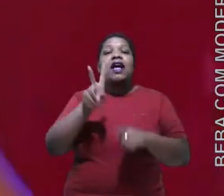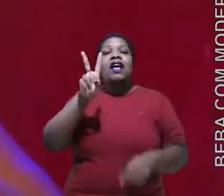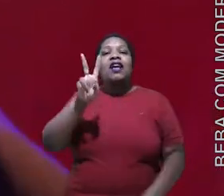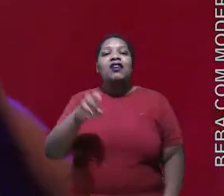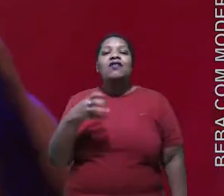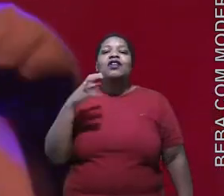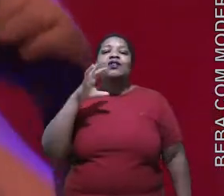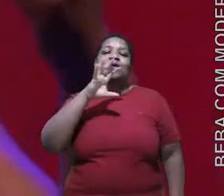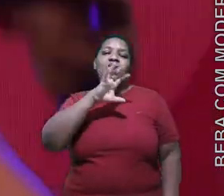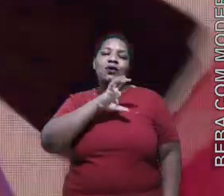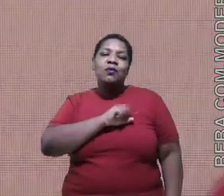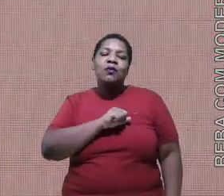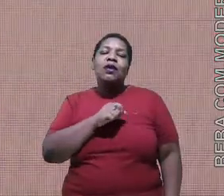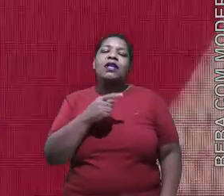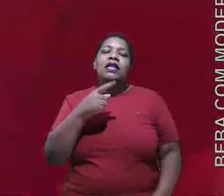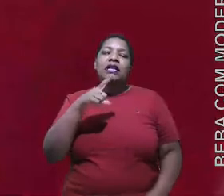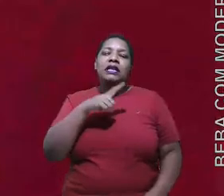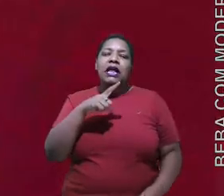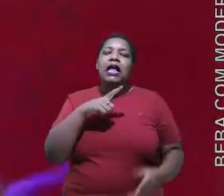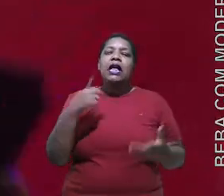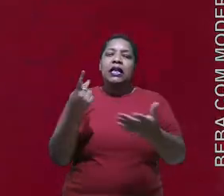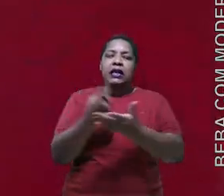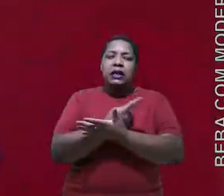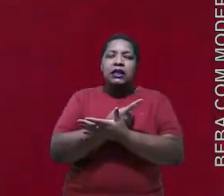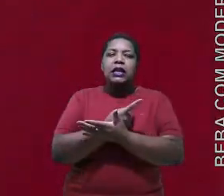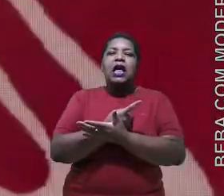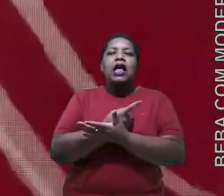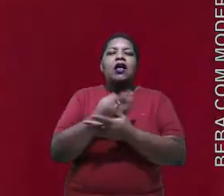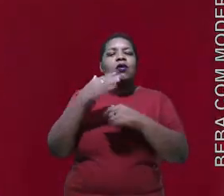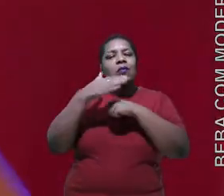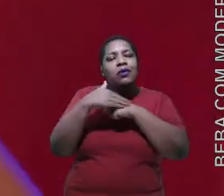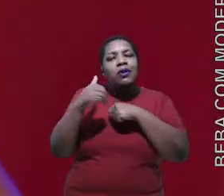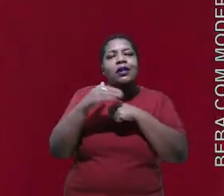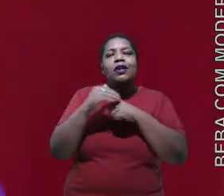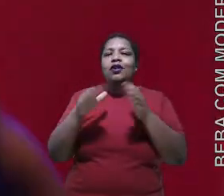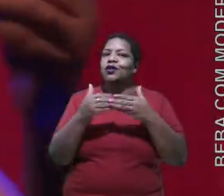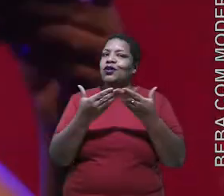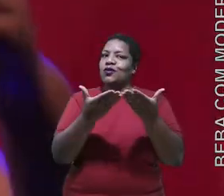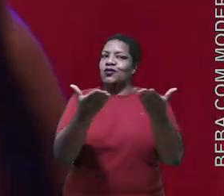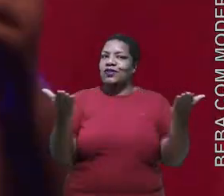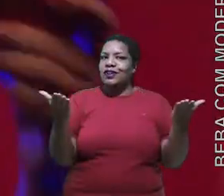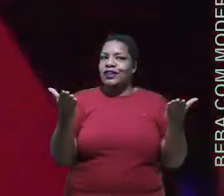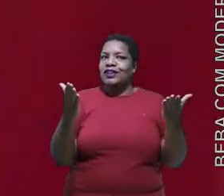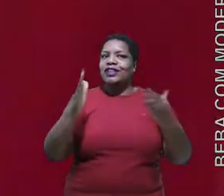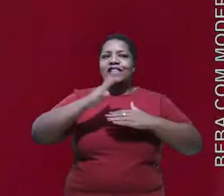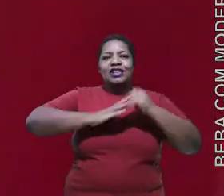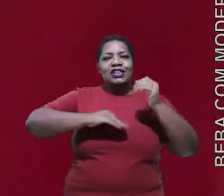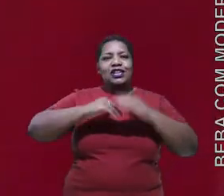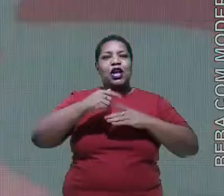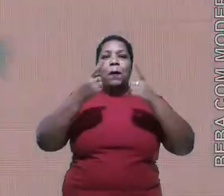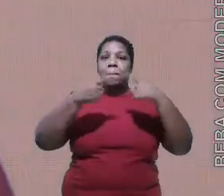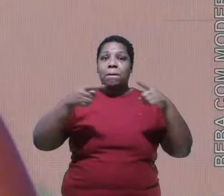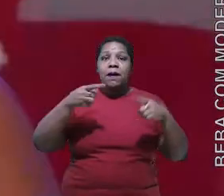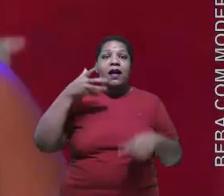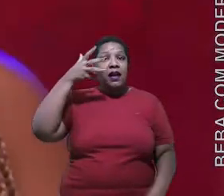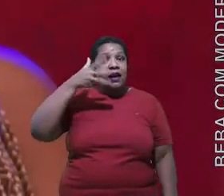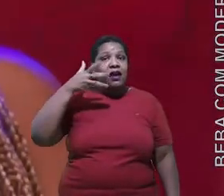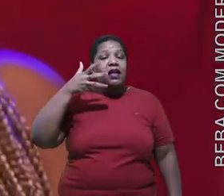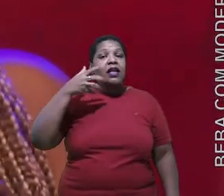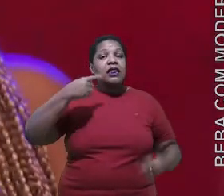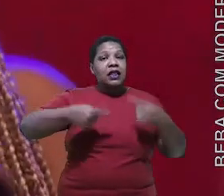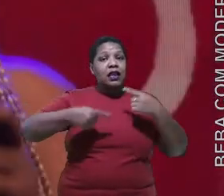favela sabe que foi feita que tá sendo feita é com muito carinho para todos vocês sobre todos Olá Mestres debates e shows